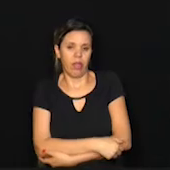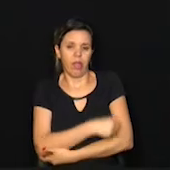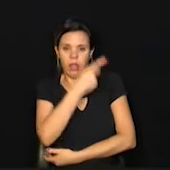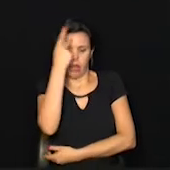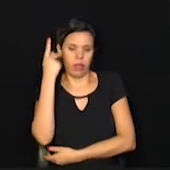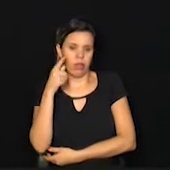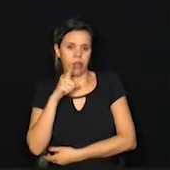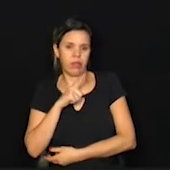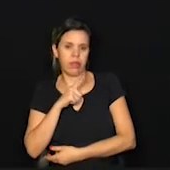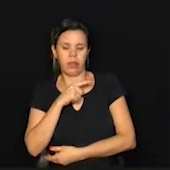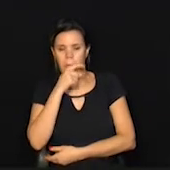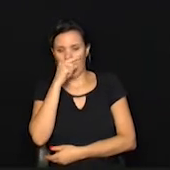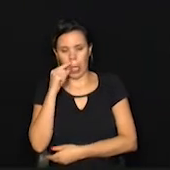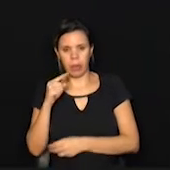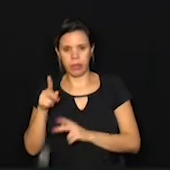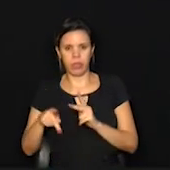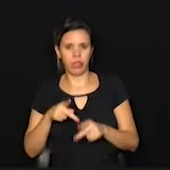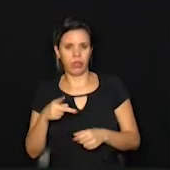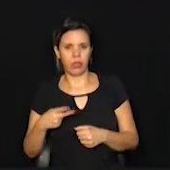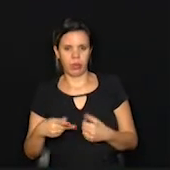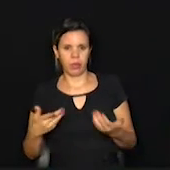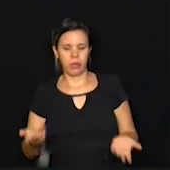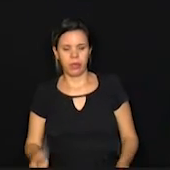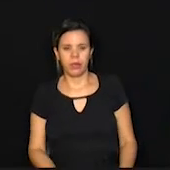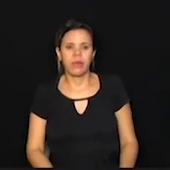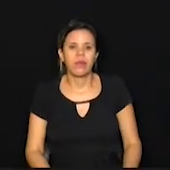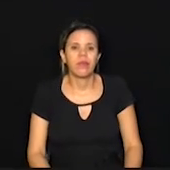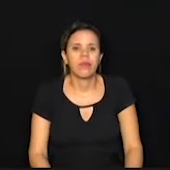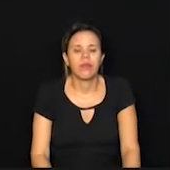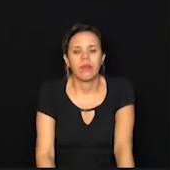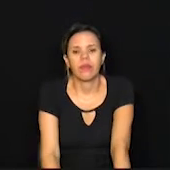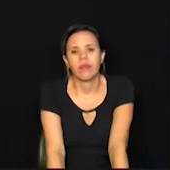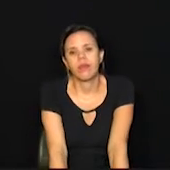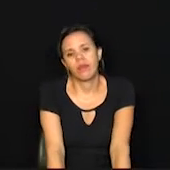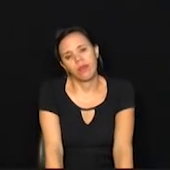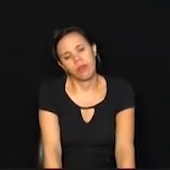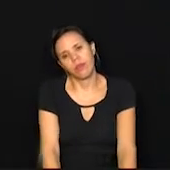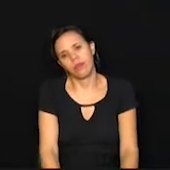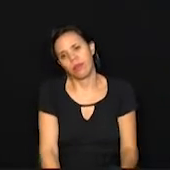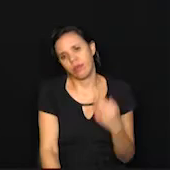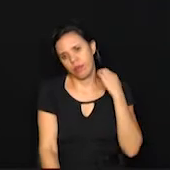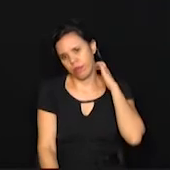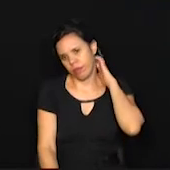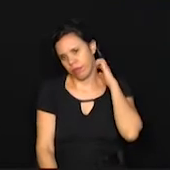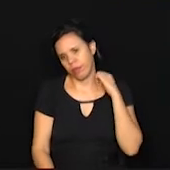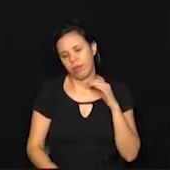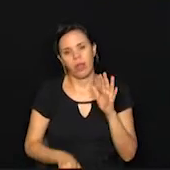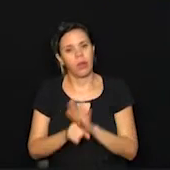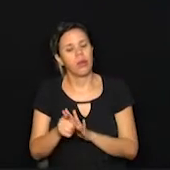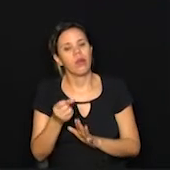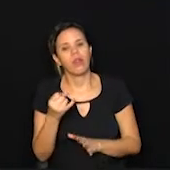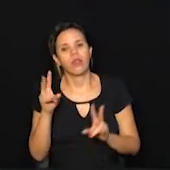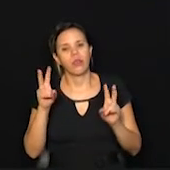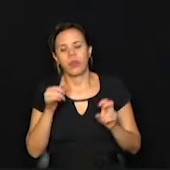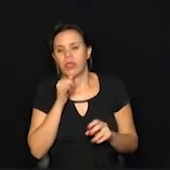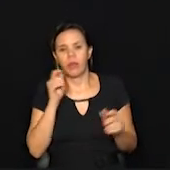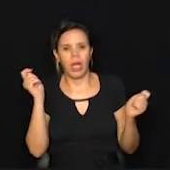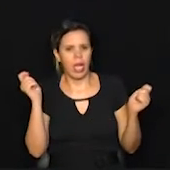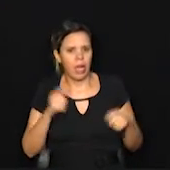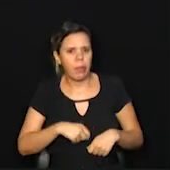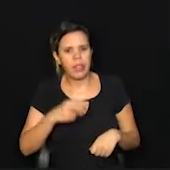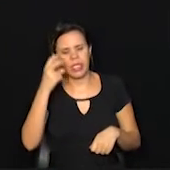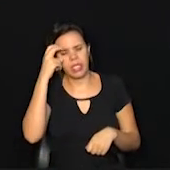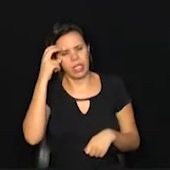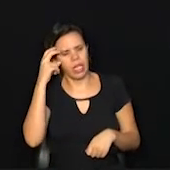esses caras têm medo o antipetismo produto disso né sobra essa coisa que da pergunta aí da capacidade de militares eu acho Exatamente